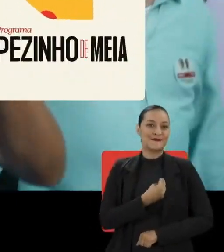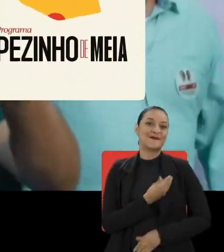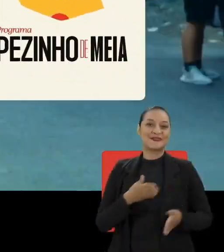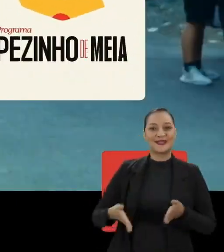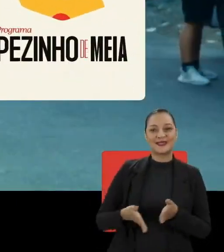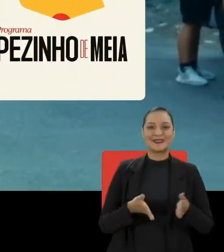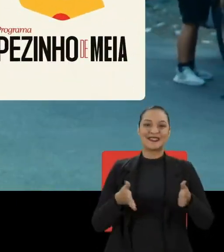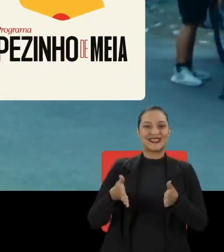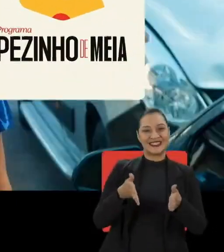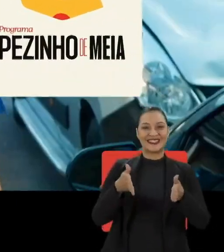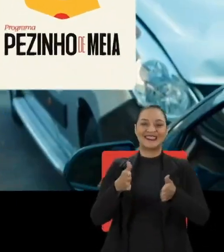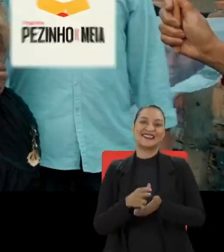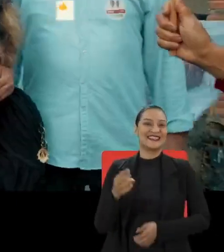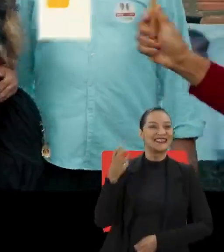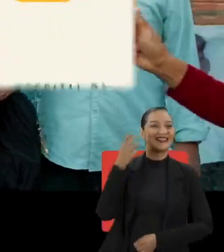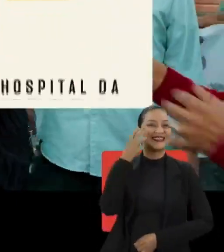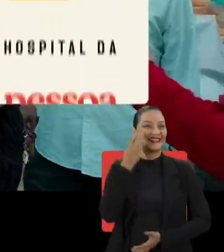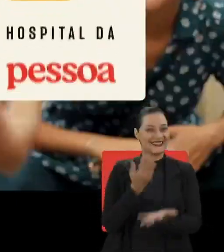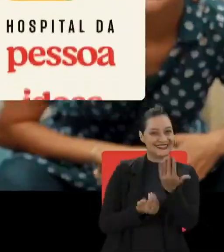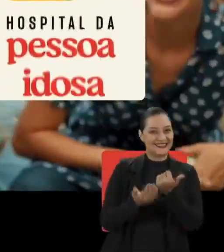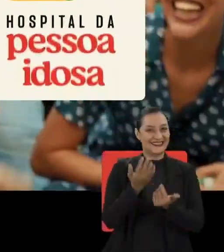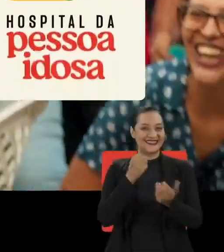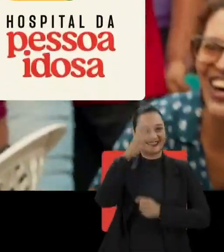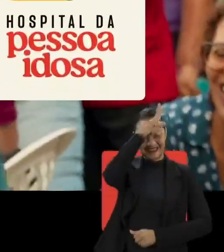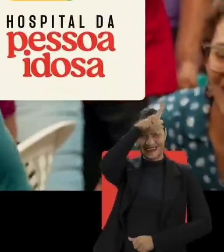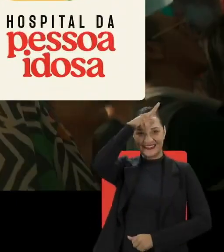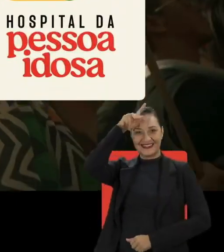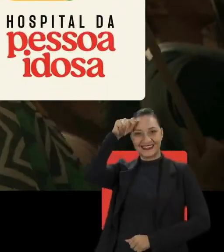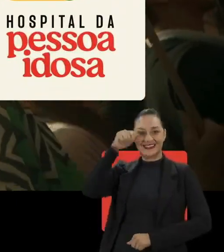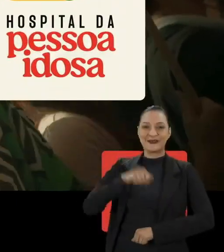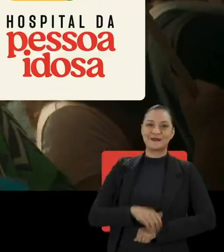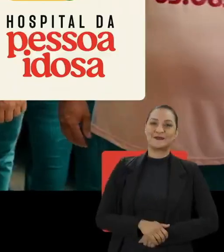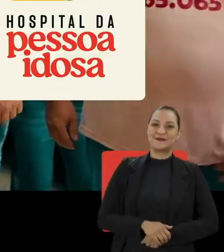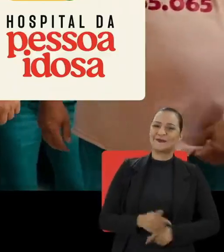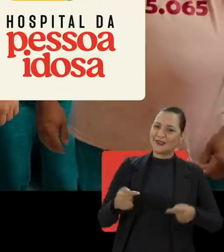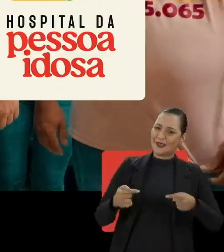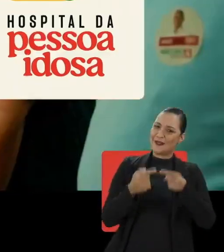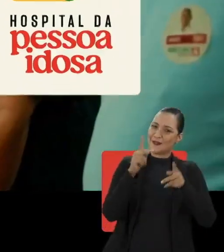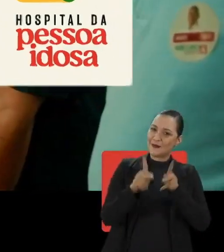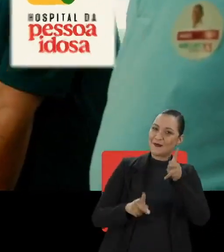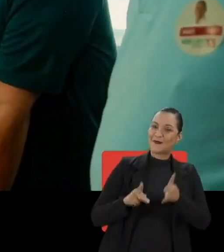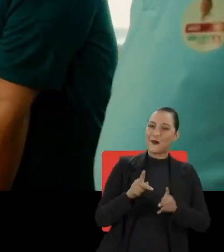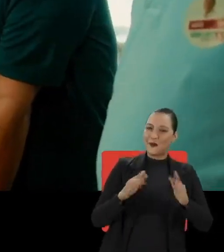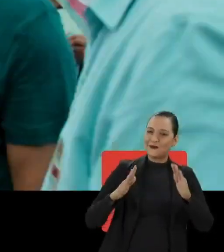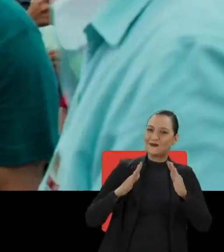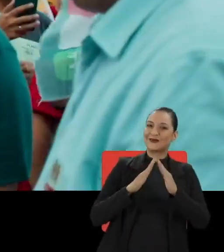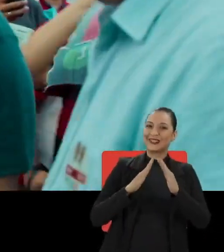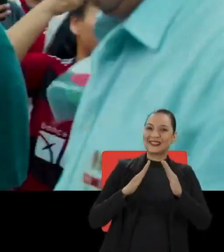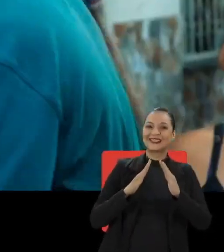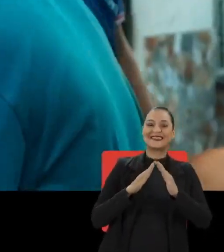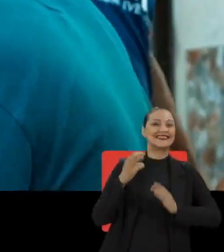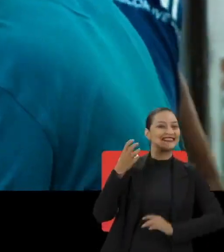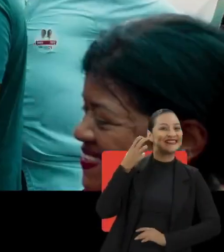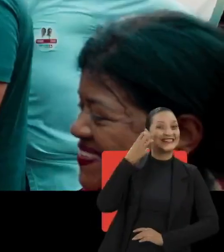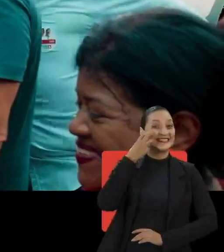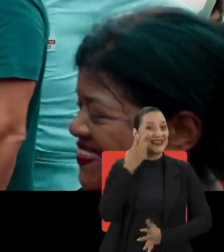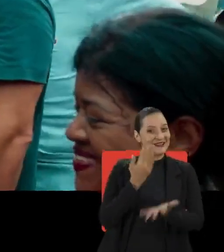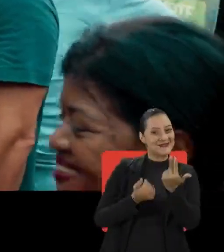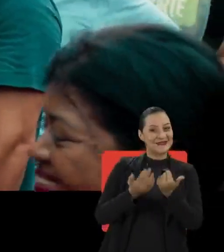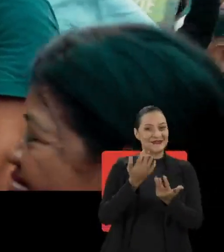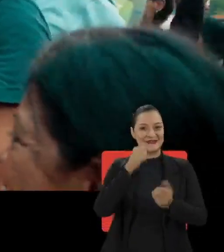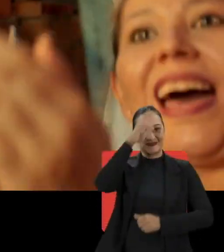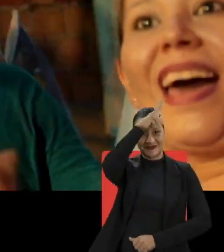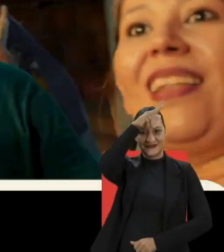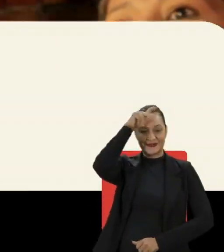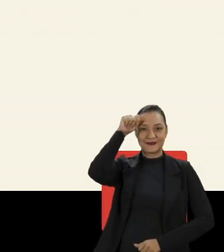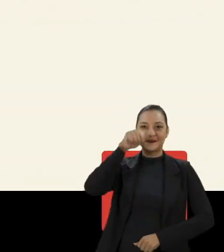Sua vida traçou uma estrada. Marcelo, chega mais, Manauara. É do povo, Manaus, sua casa.